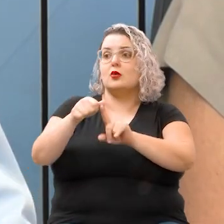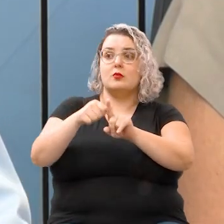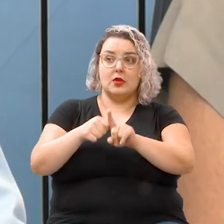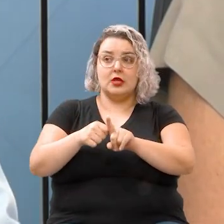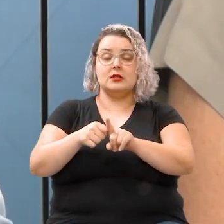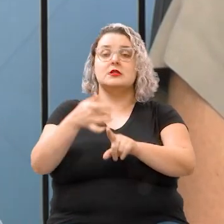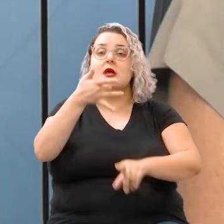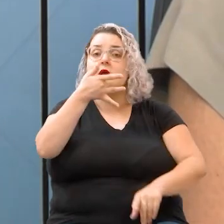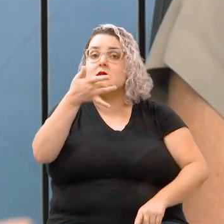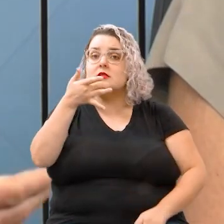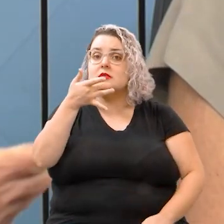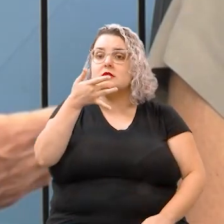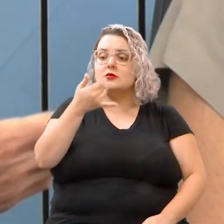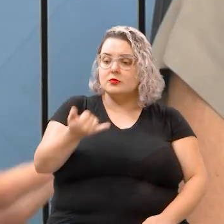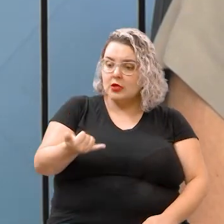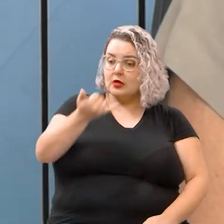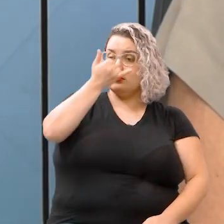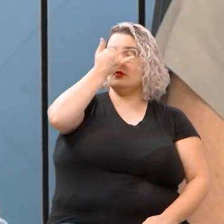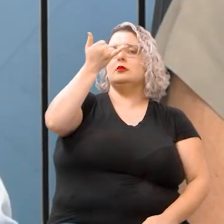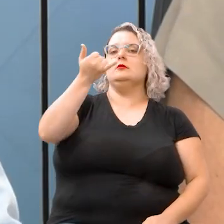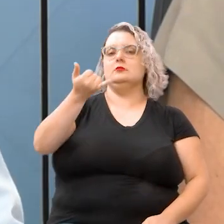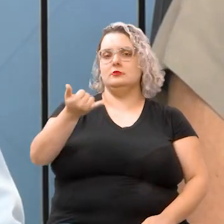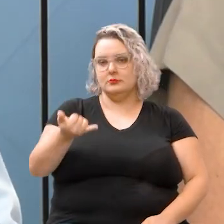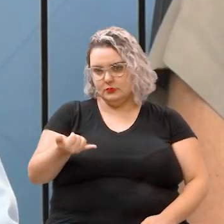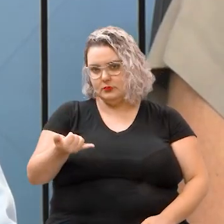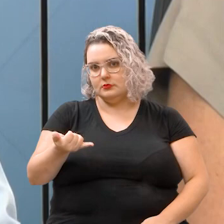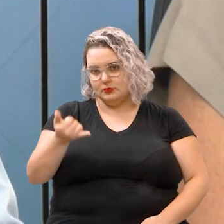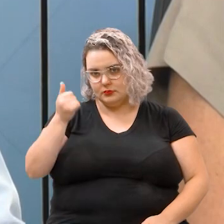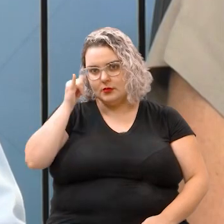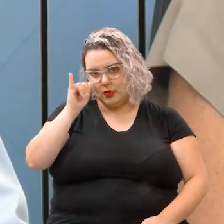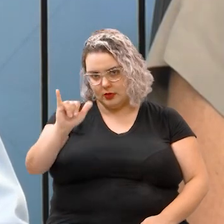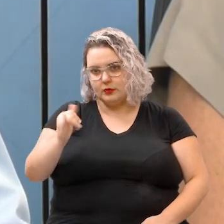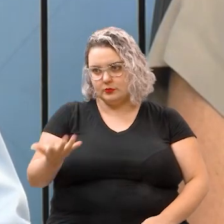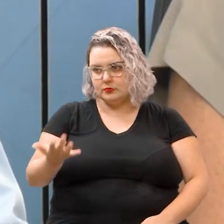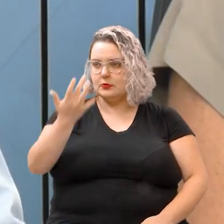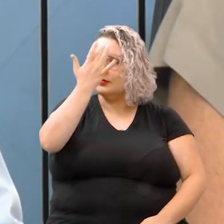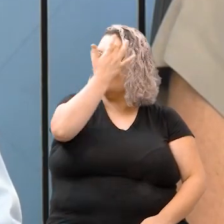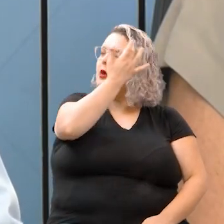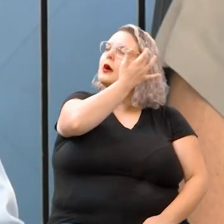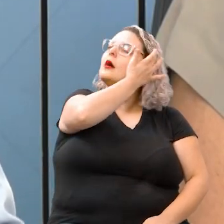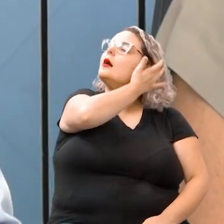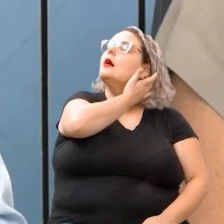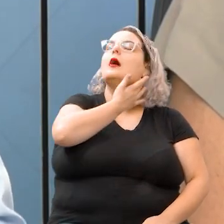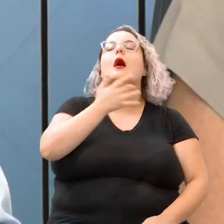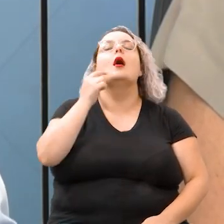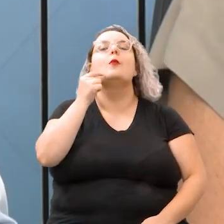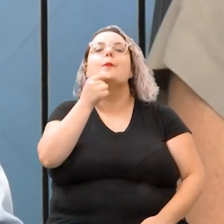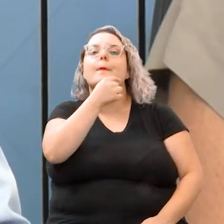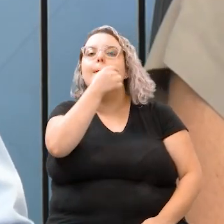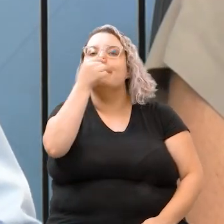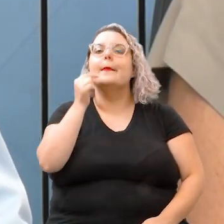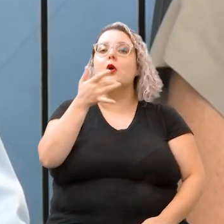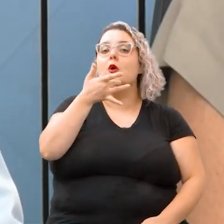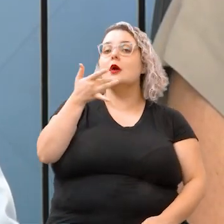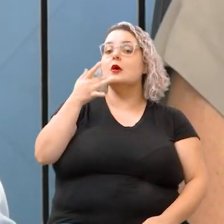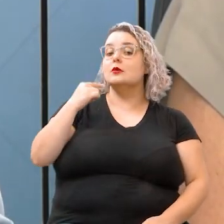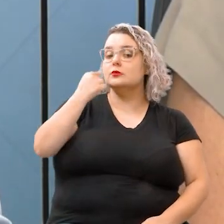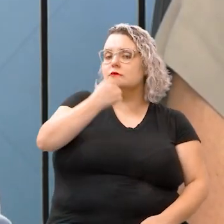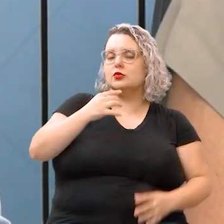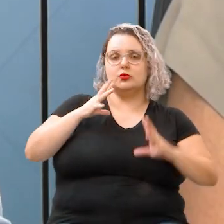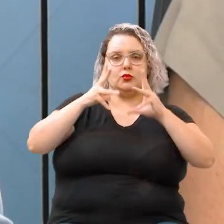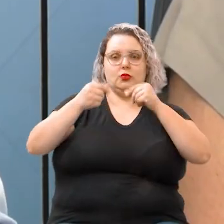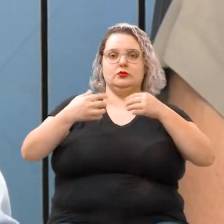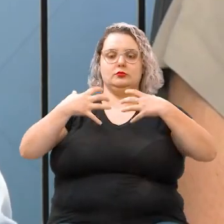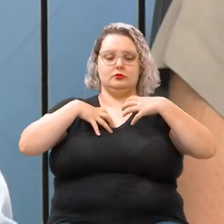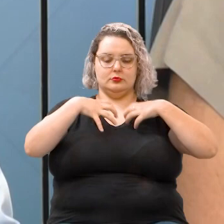da saúde bucal, né, e como foi contextualizado aqui, a boca e a saúde bucal, ela faz parte de um todo, faz parte do organismo.